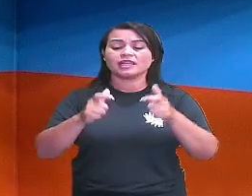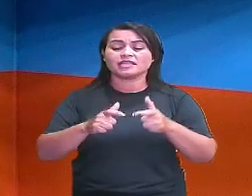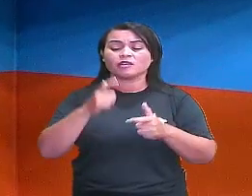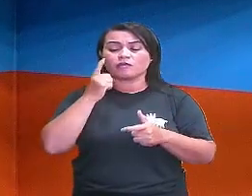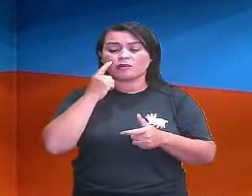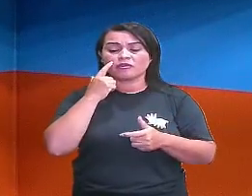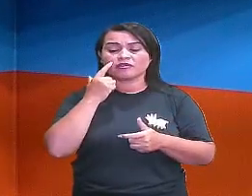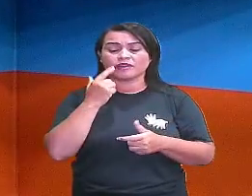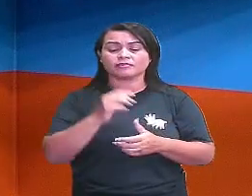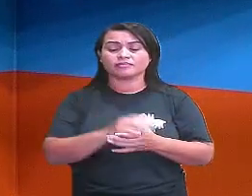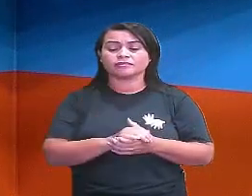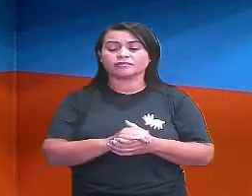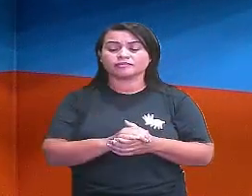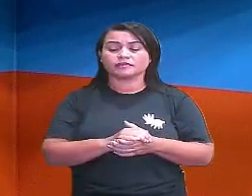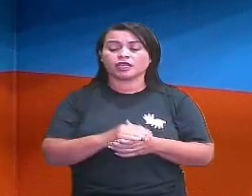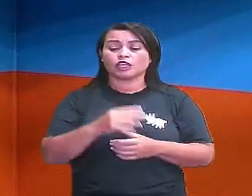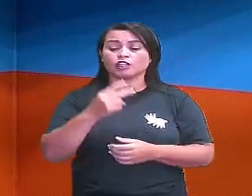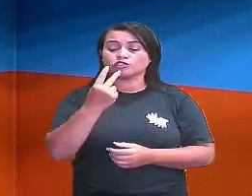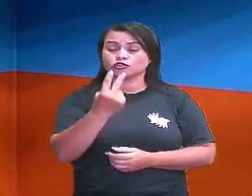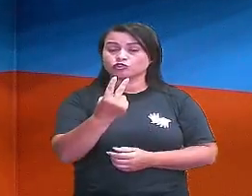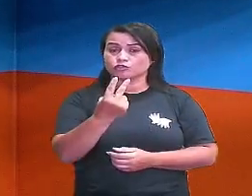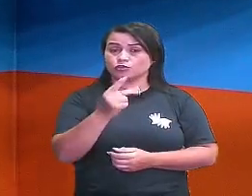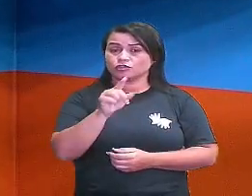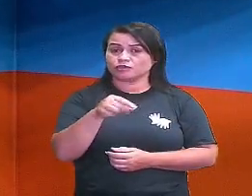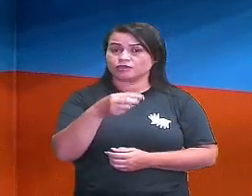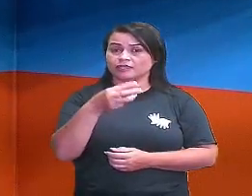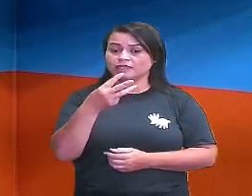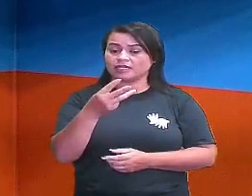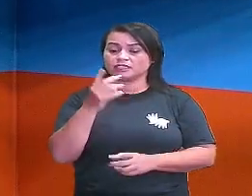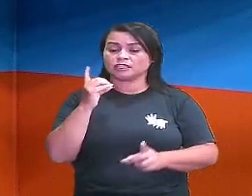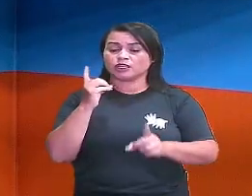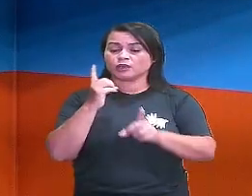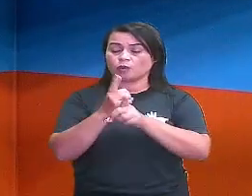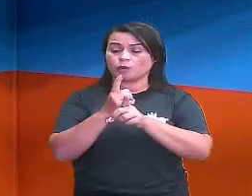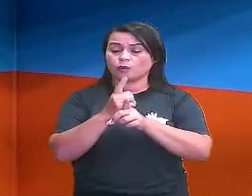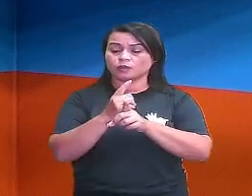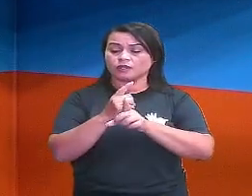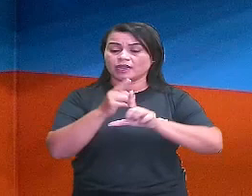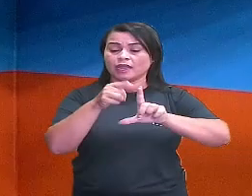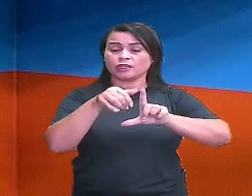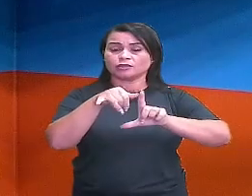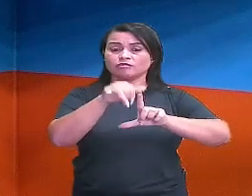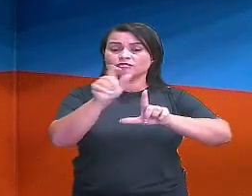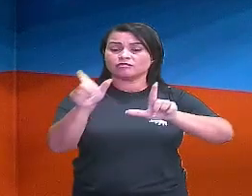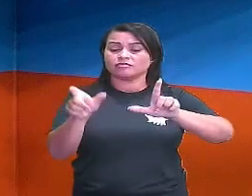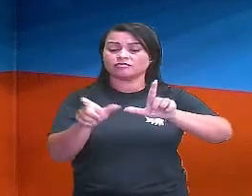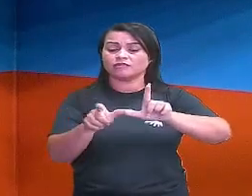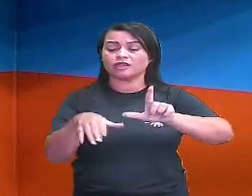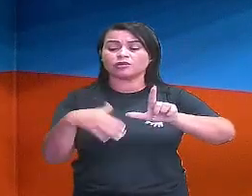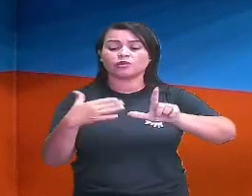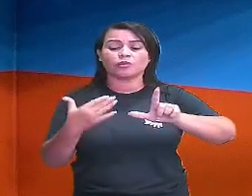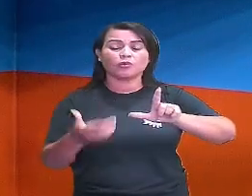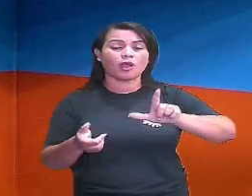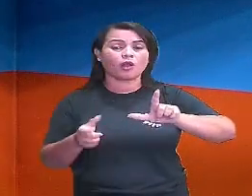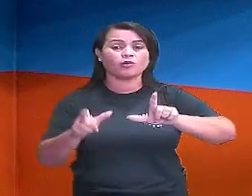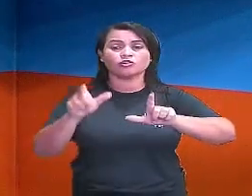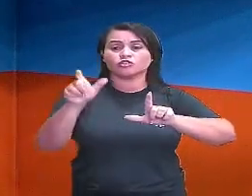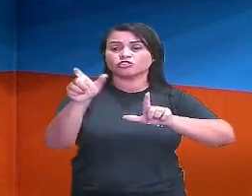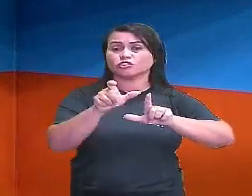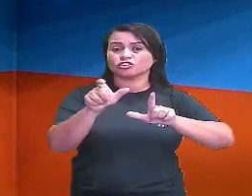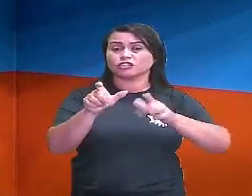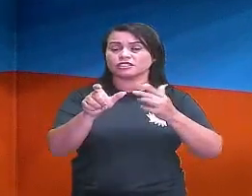encontrar a localização do ponto 2, 3, eu escolhi aqui 2, 3, no plano cartesiano. Para x igual